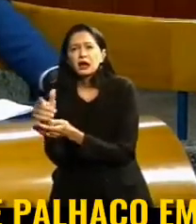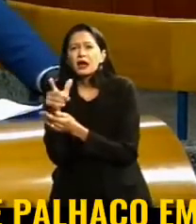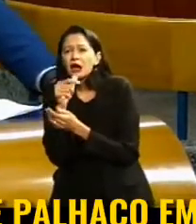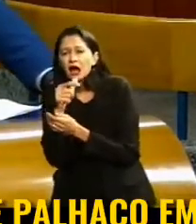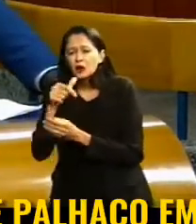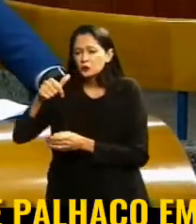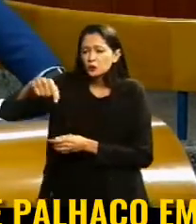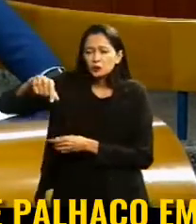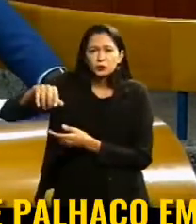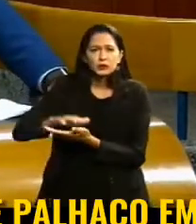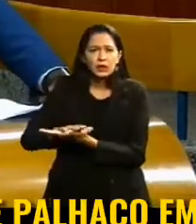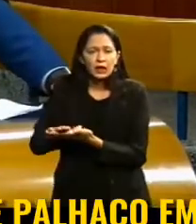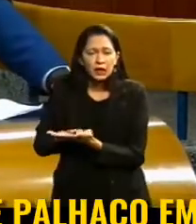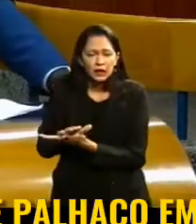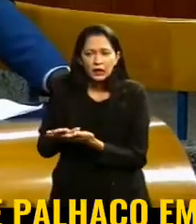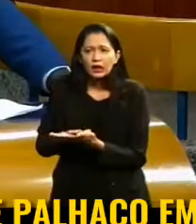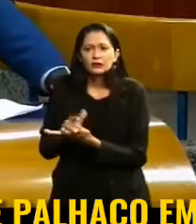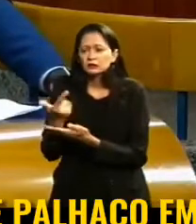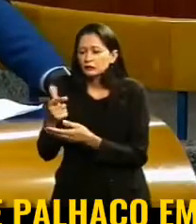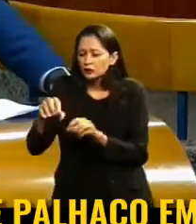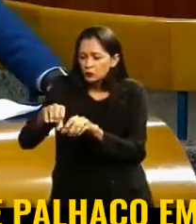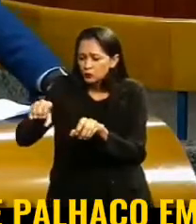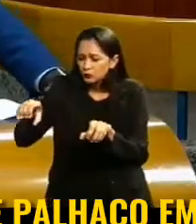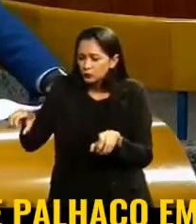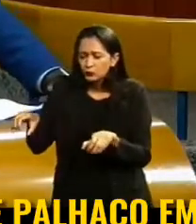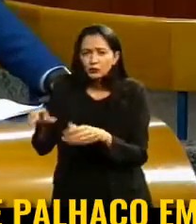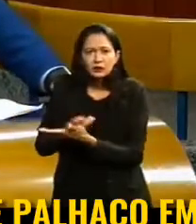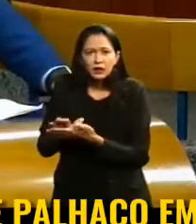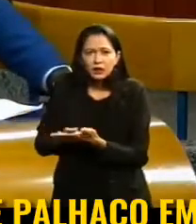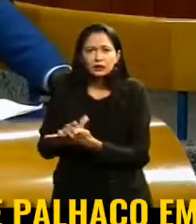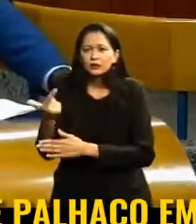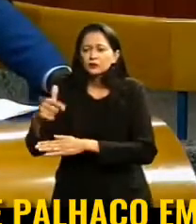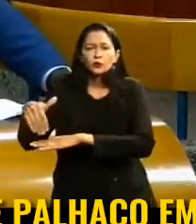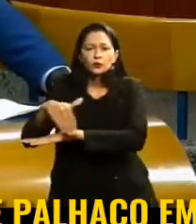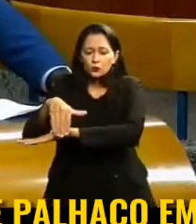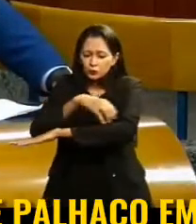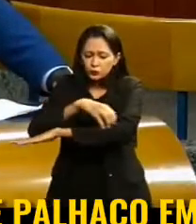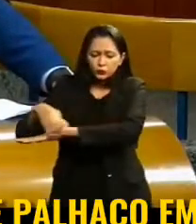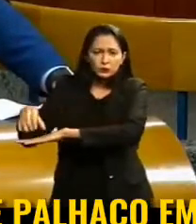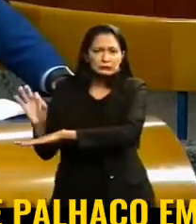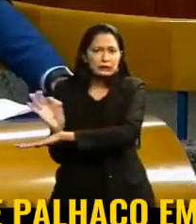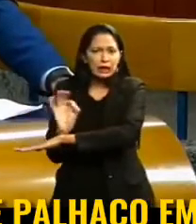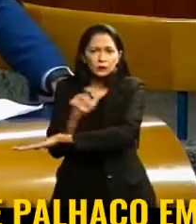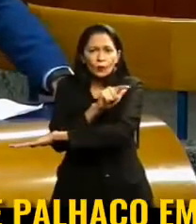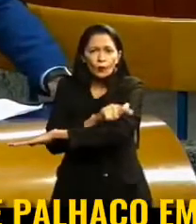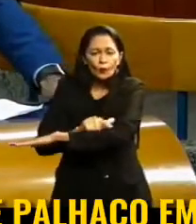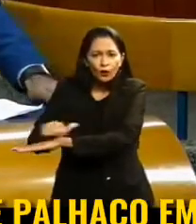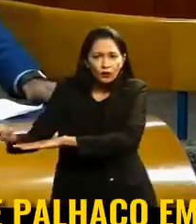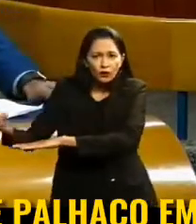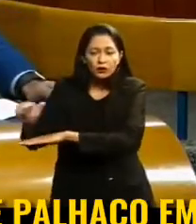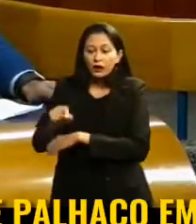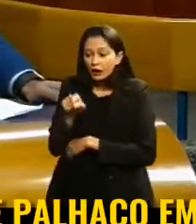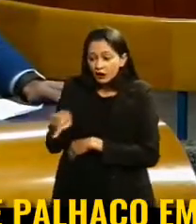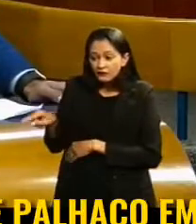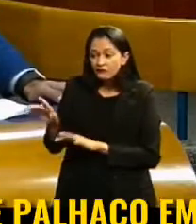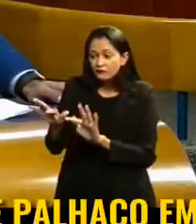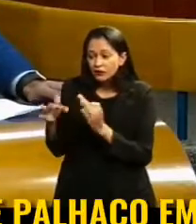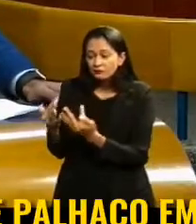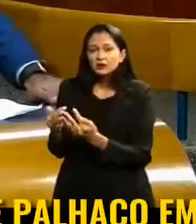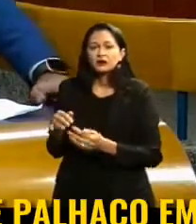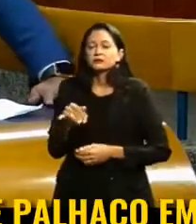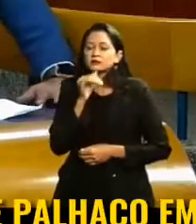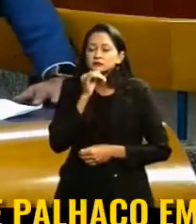tratada, onde não tem esgoto, onde não tem asfalto, vereador Tialo, que é da região. Essa família que chega